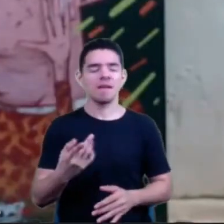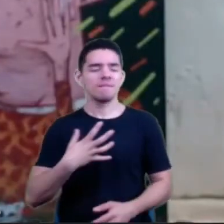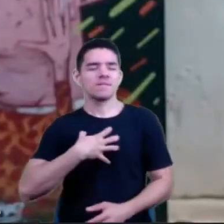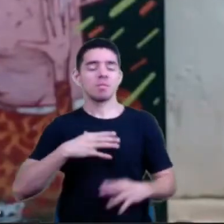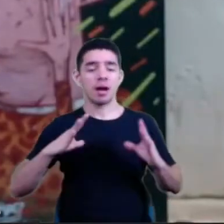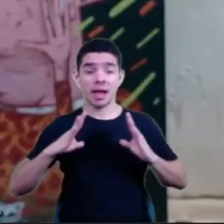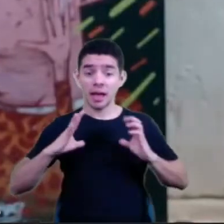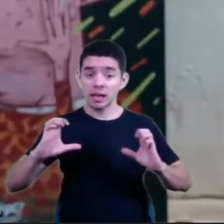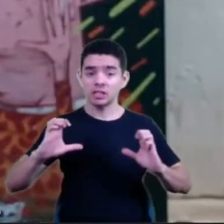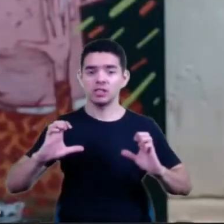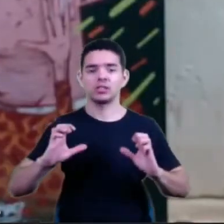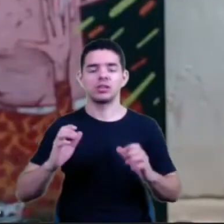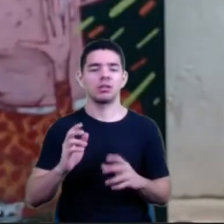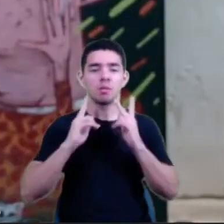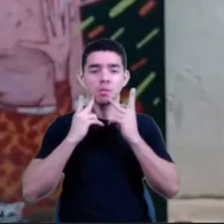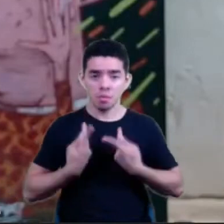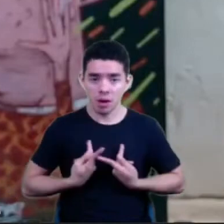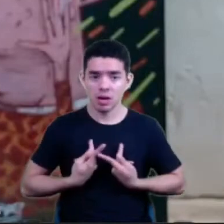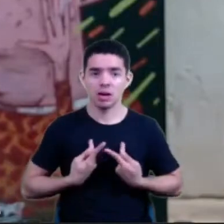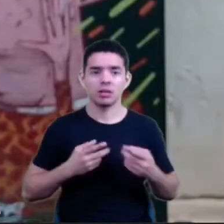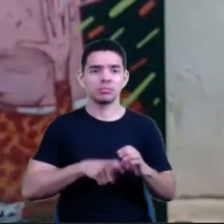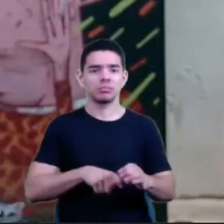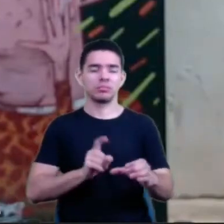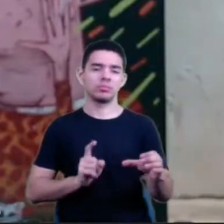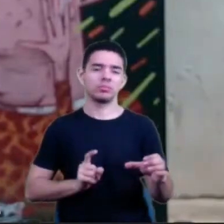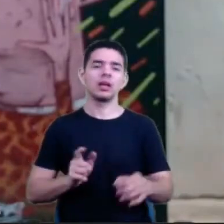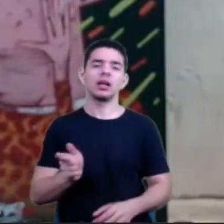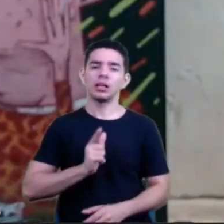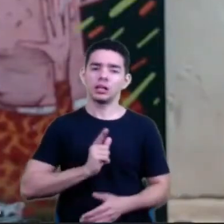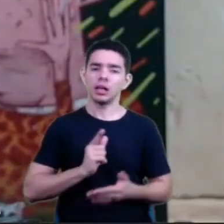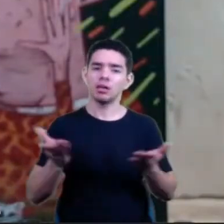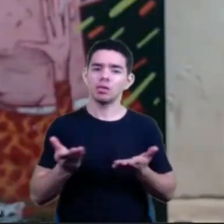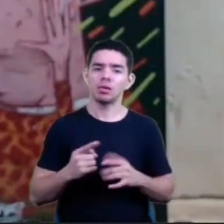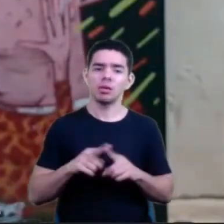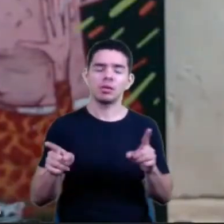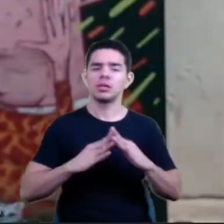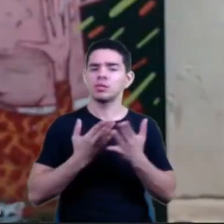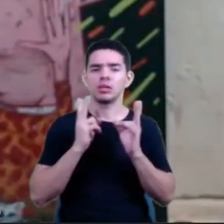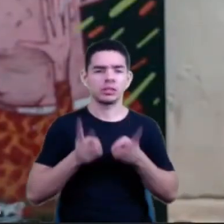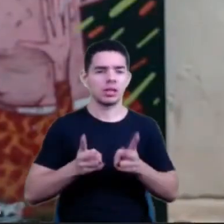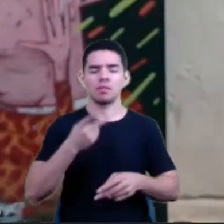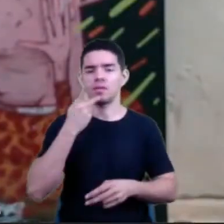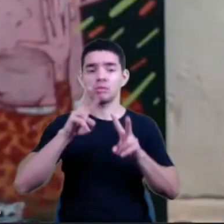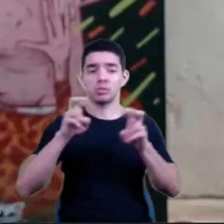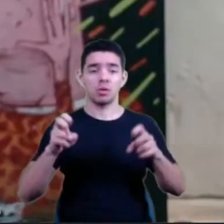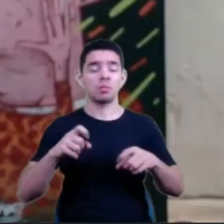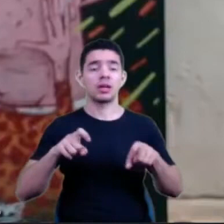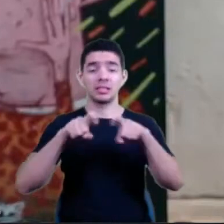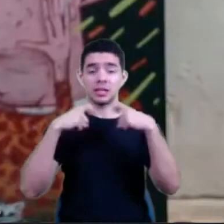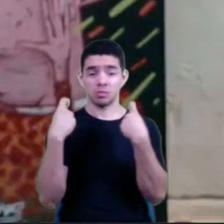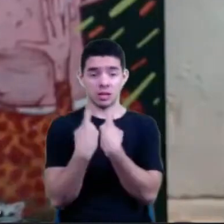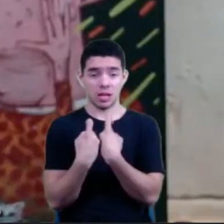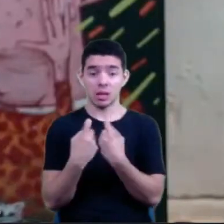maneira emancipatória, humana. Isso a gente tem mais hoje, mas a escola sempre falou de sexualidade, mesmo